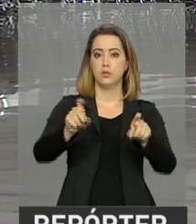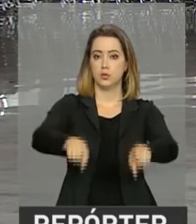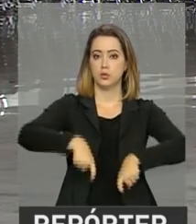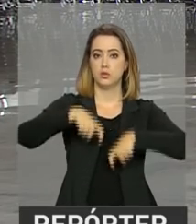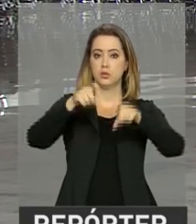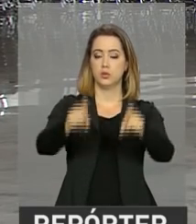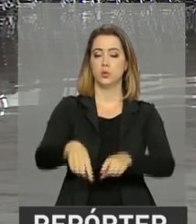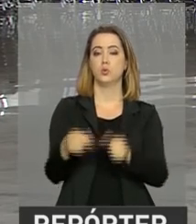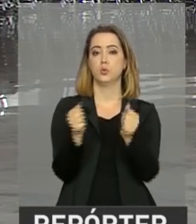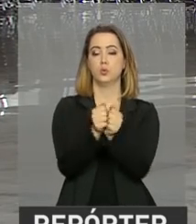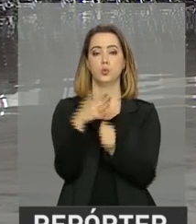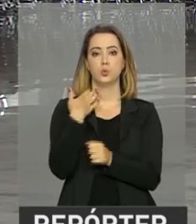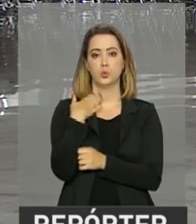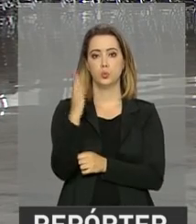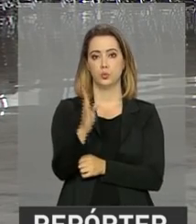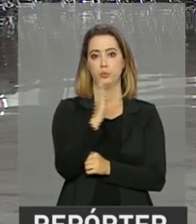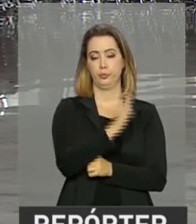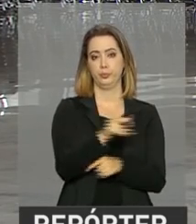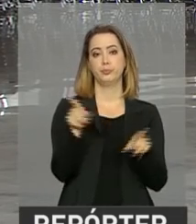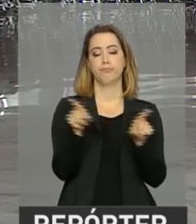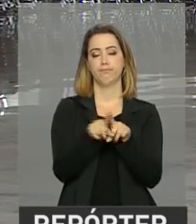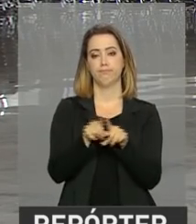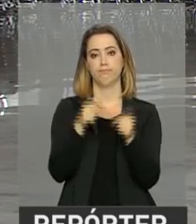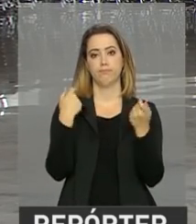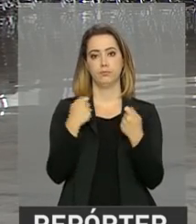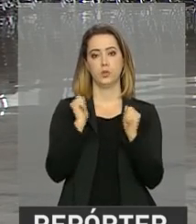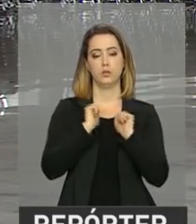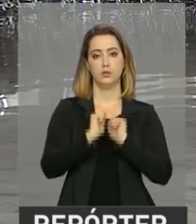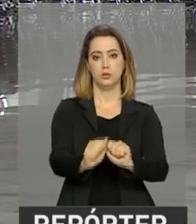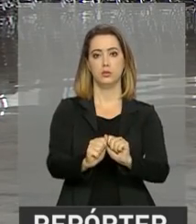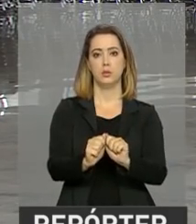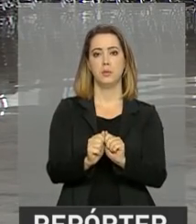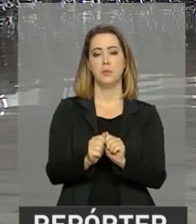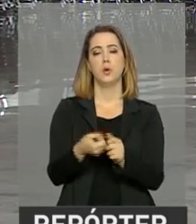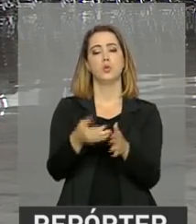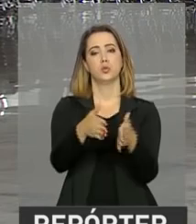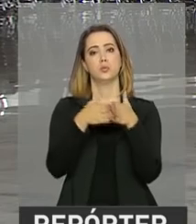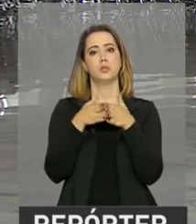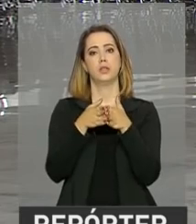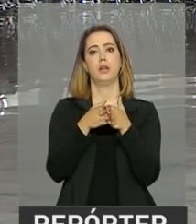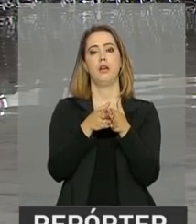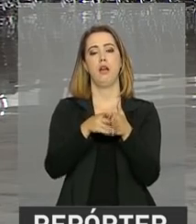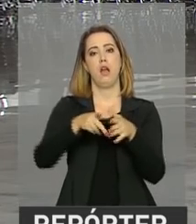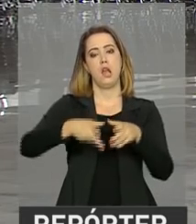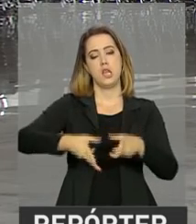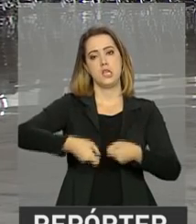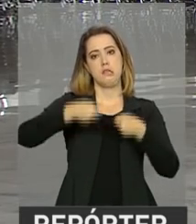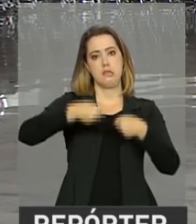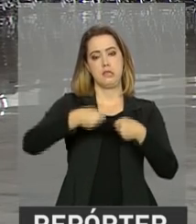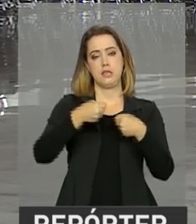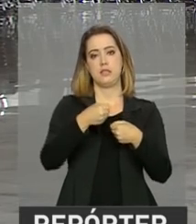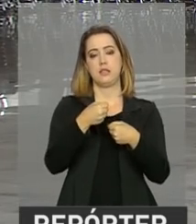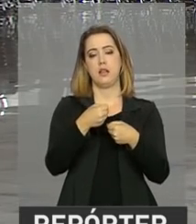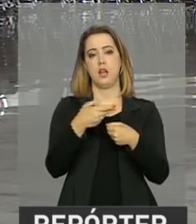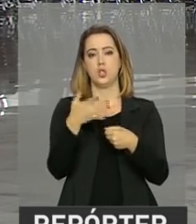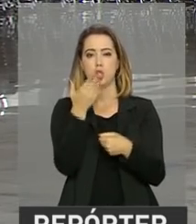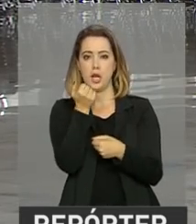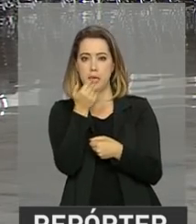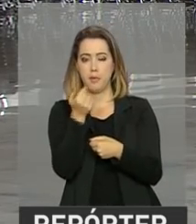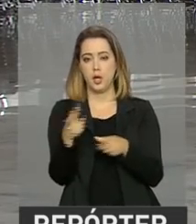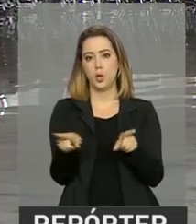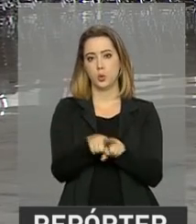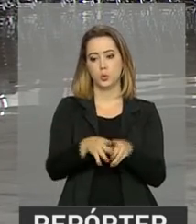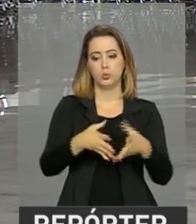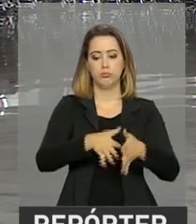brasil o eles também poeta possível obter a aquisição de cestas básicas junto ao ministério do desenvolvimento social e